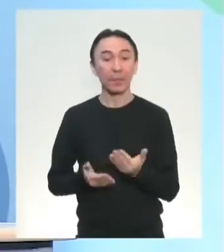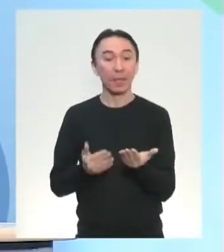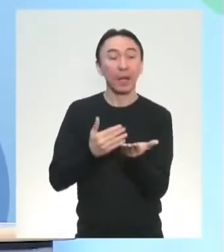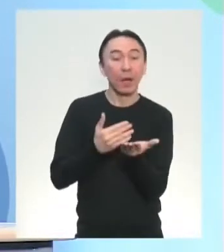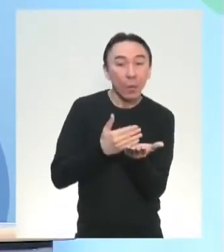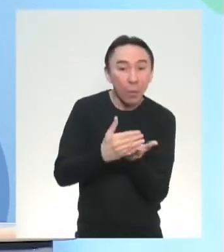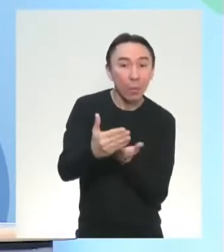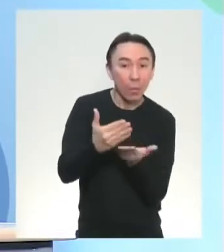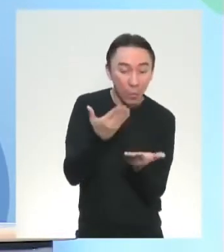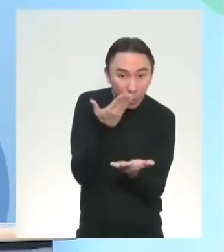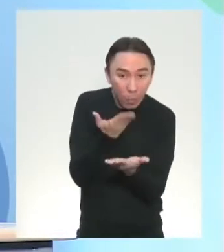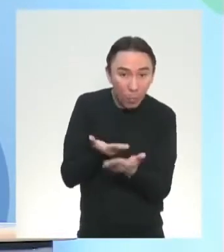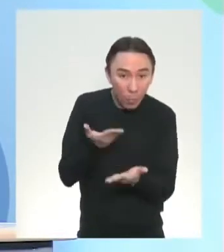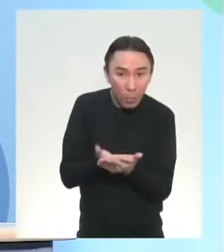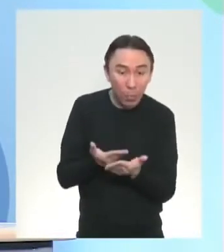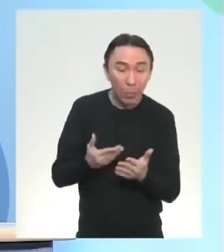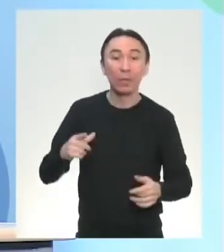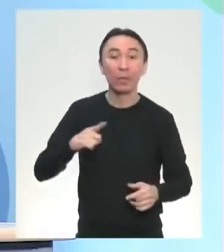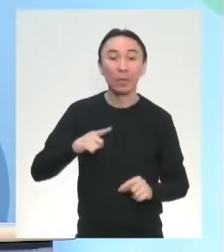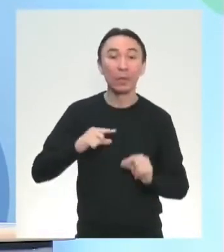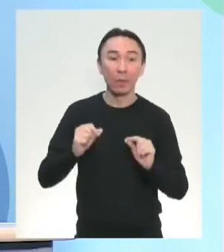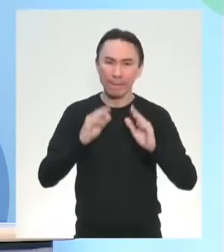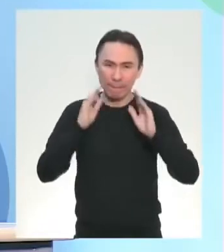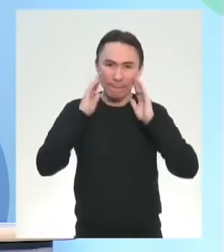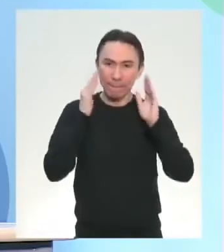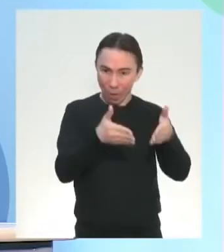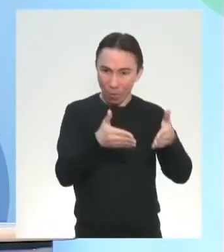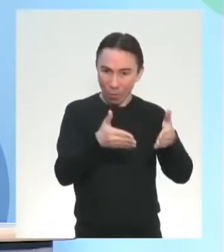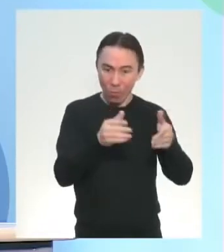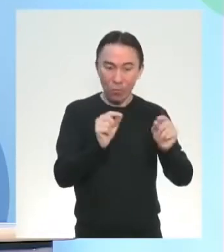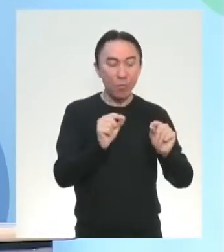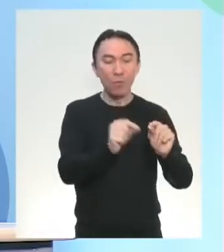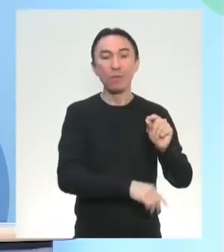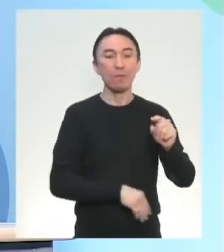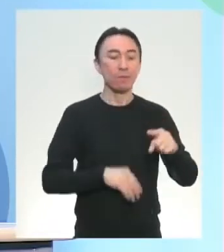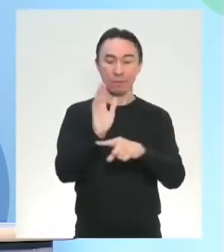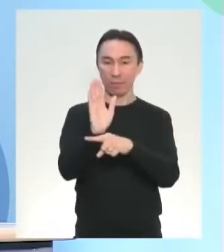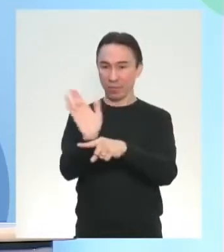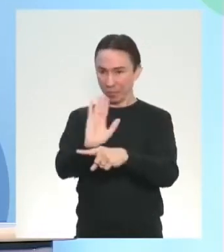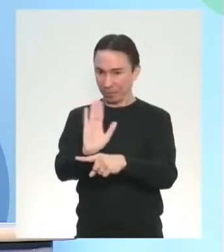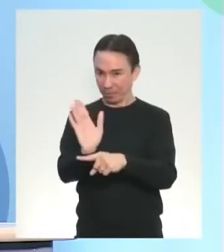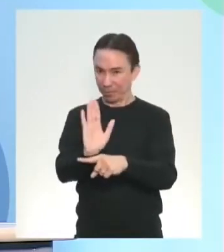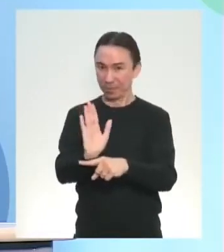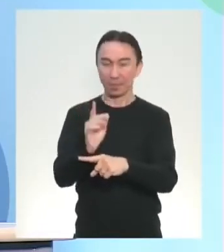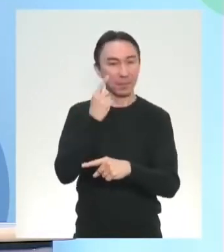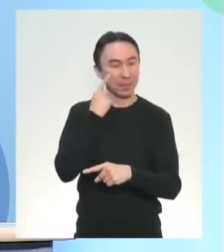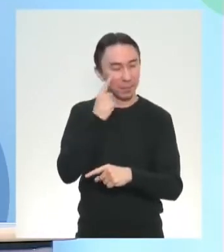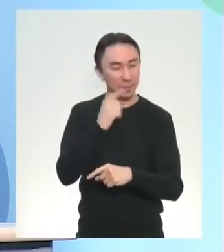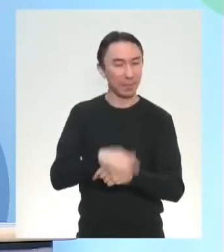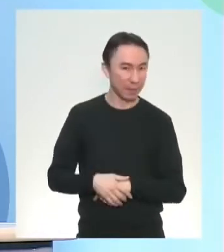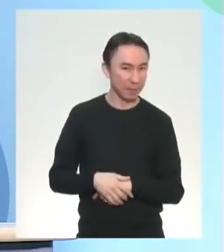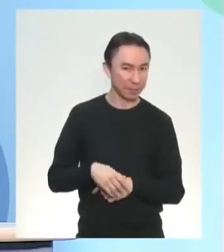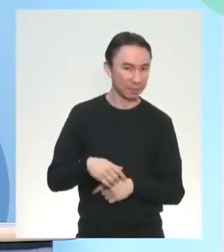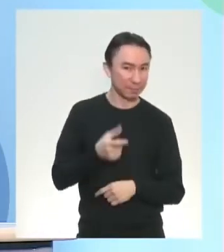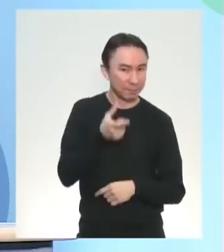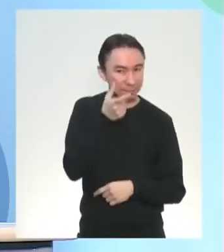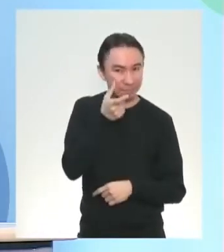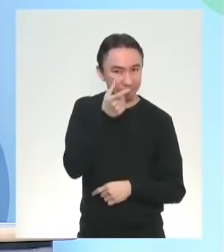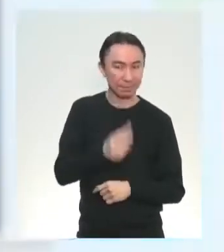aula de hoje, não percam o foco, vamos assistir um vídeo sobre o sensoriamento remoto. Preste atenção no